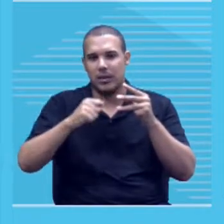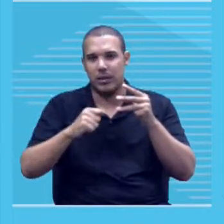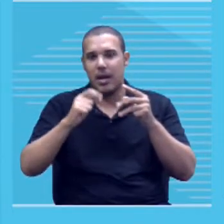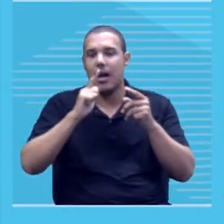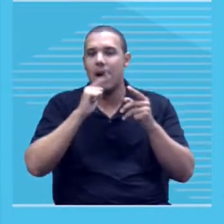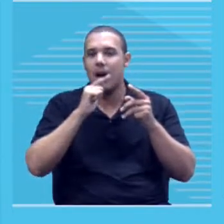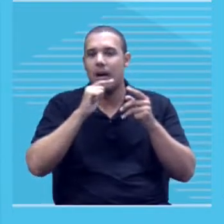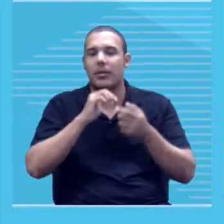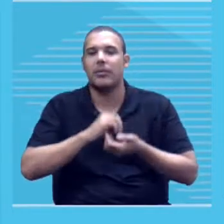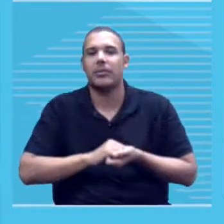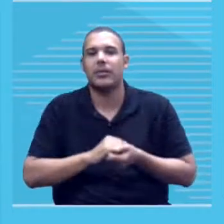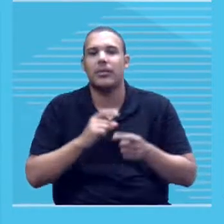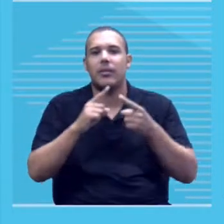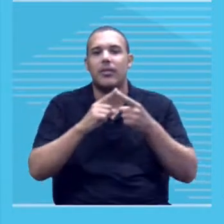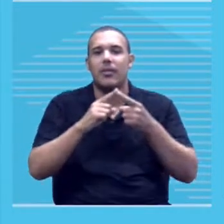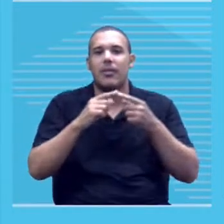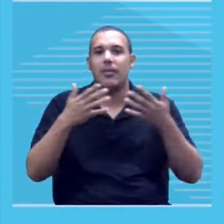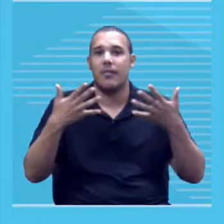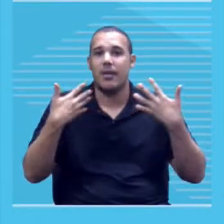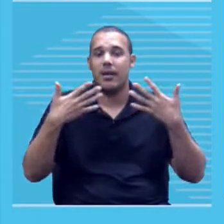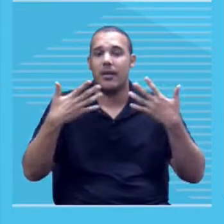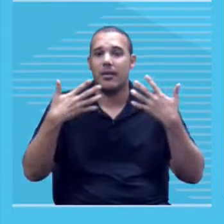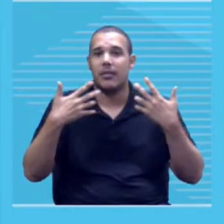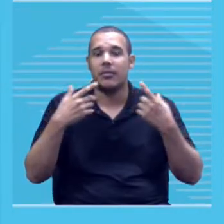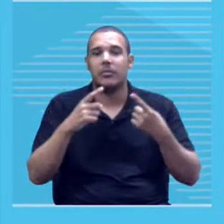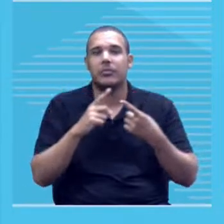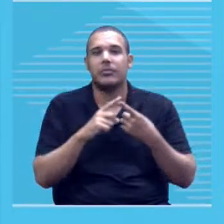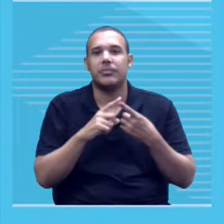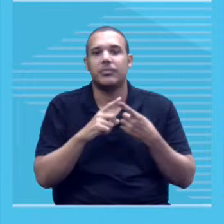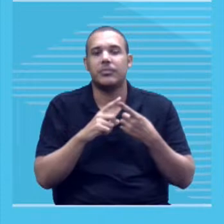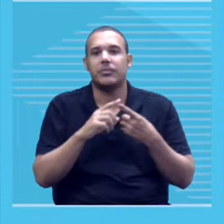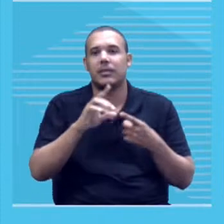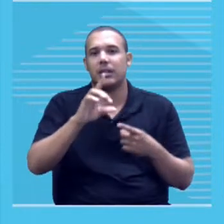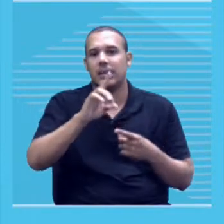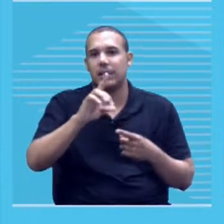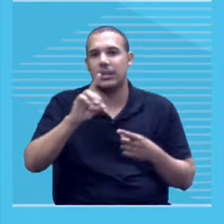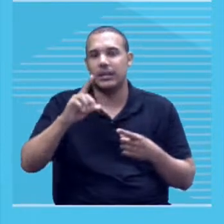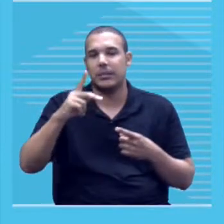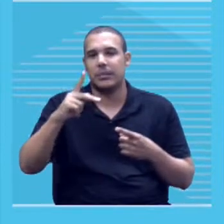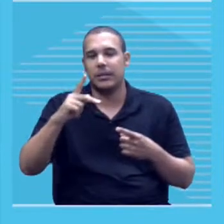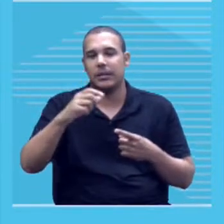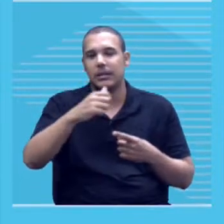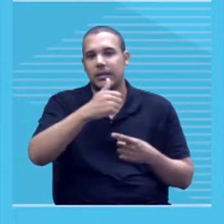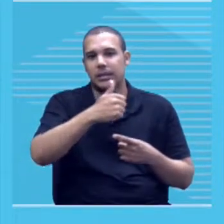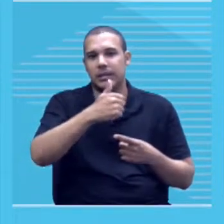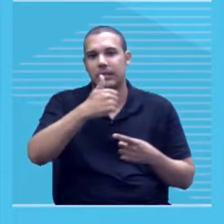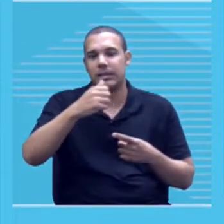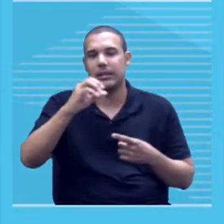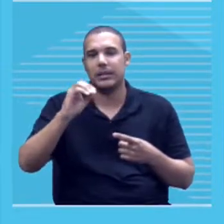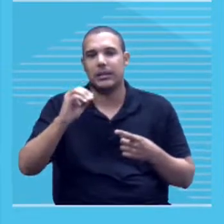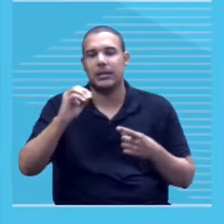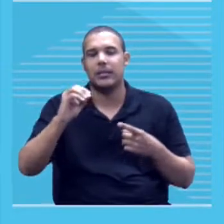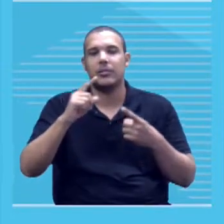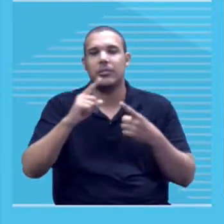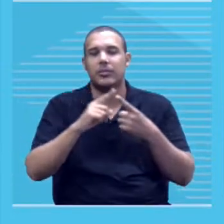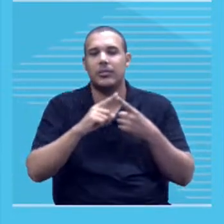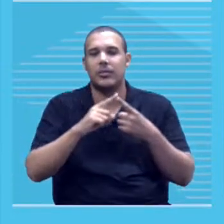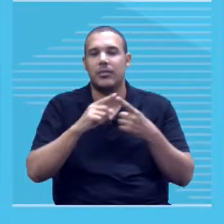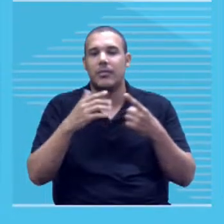água. Posição de verão, que foi que ele já deu aqui, ó, DDP de 110. Ele está na posição de